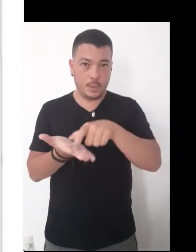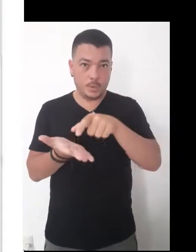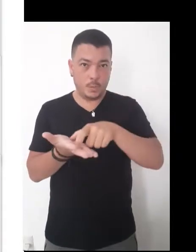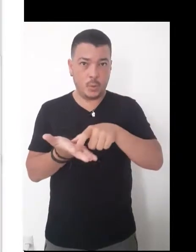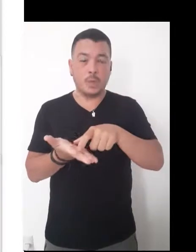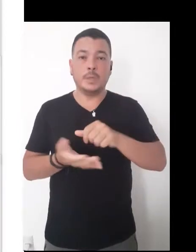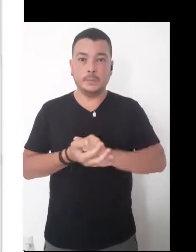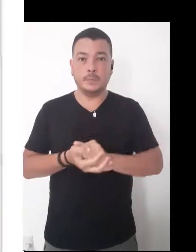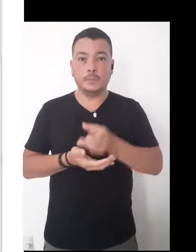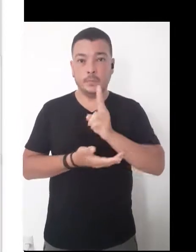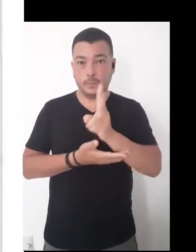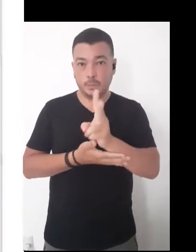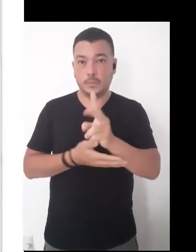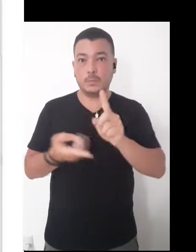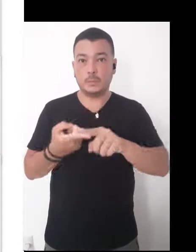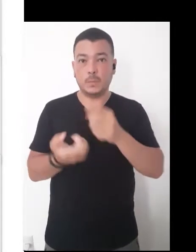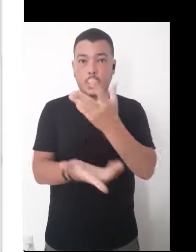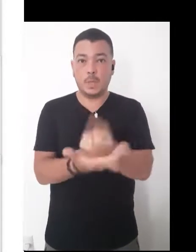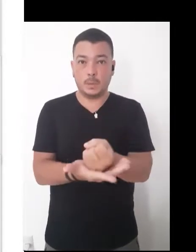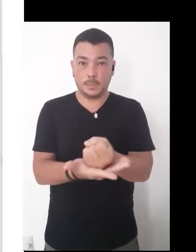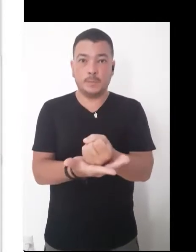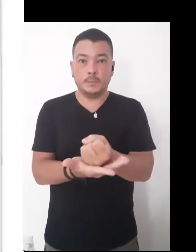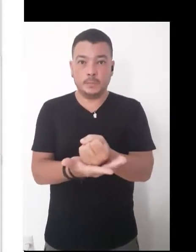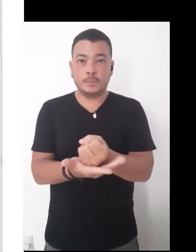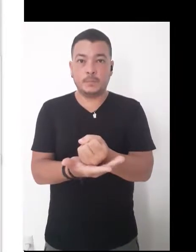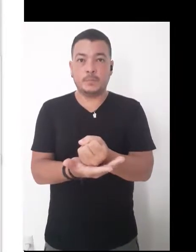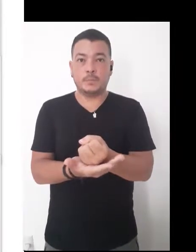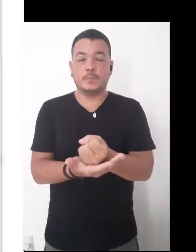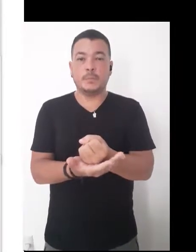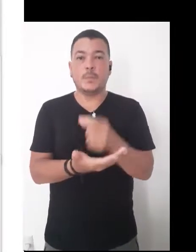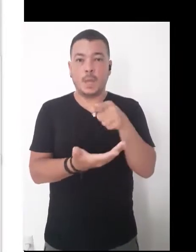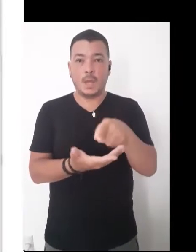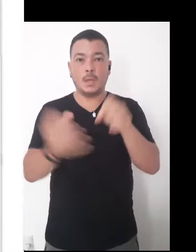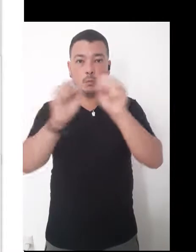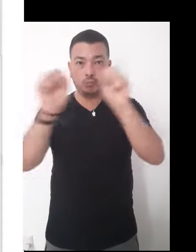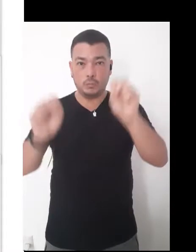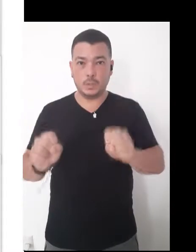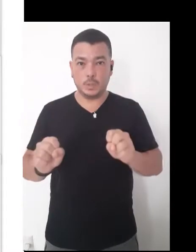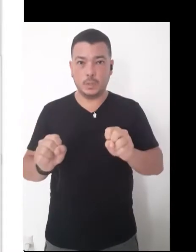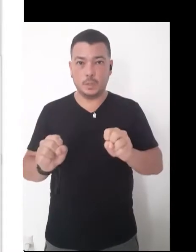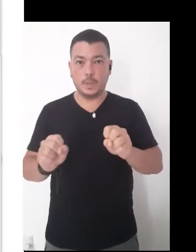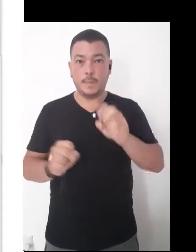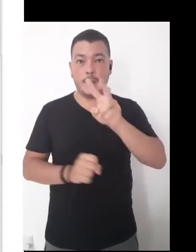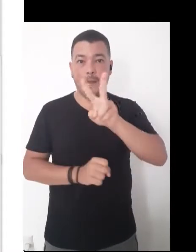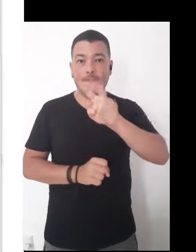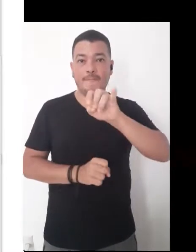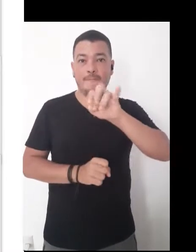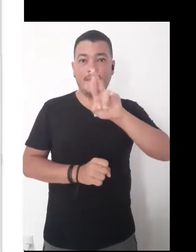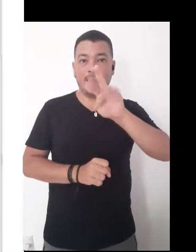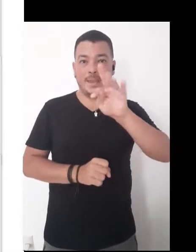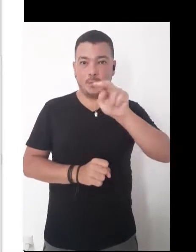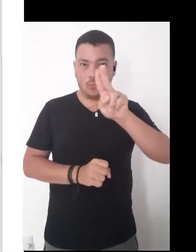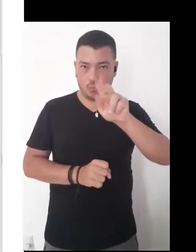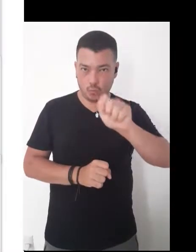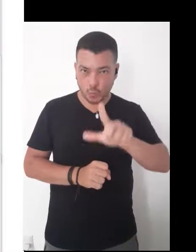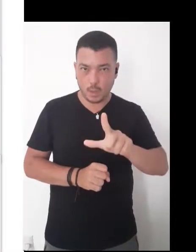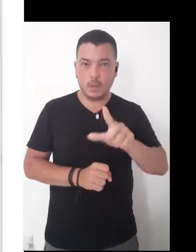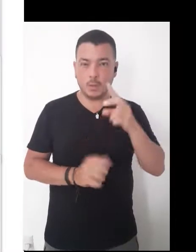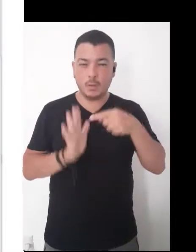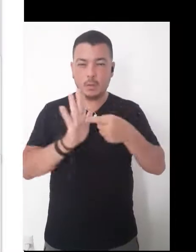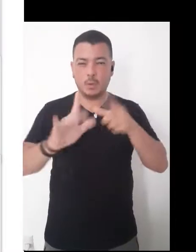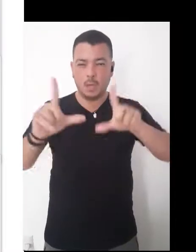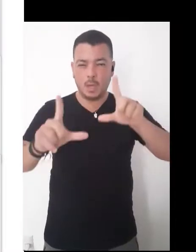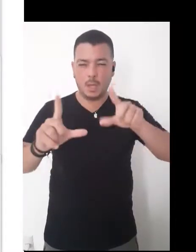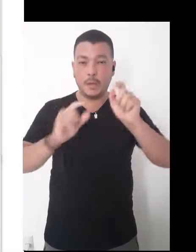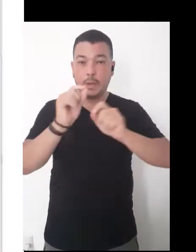vou prosseguir com a instalação em uma máquina virtual aqui a partir do meu computador e mostrar para vocês as telas que são bem próximas do que a gente